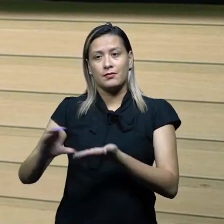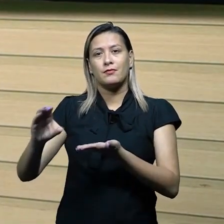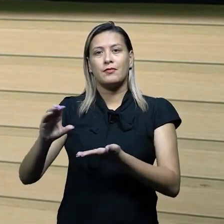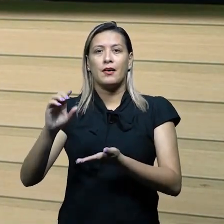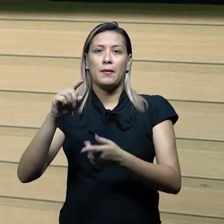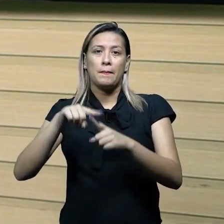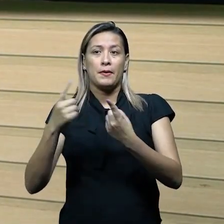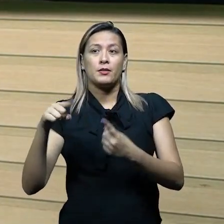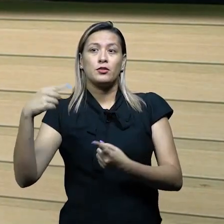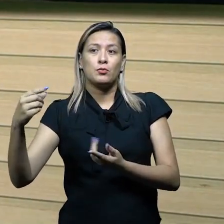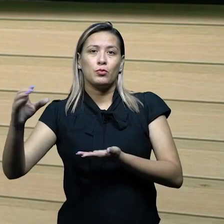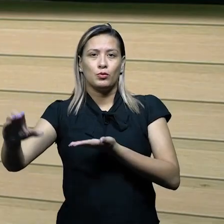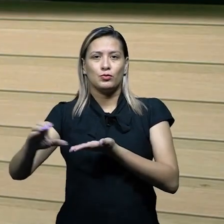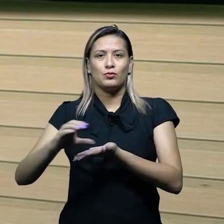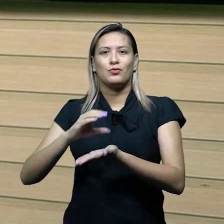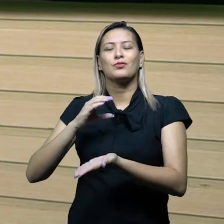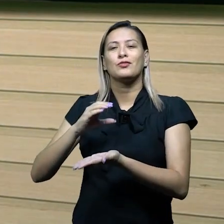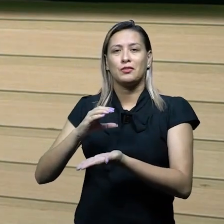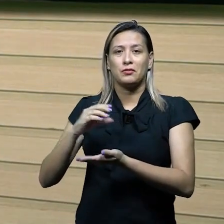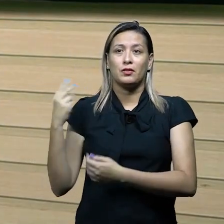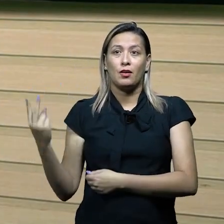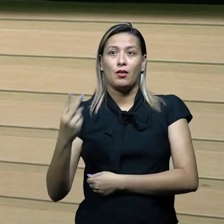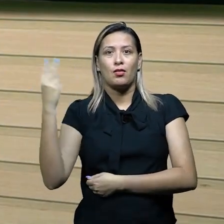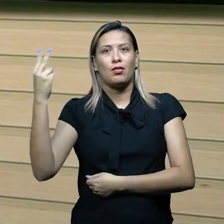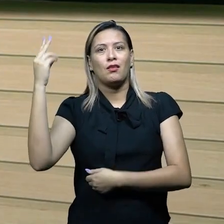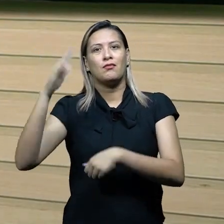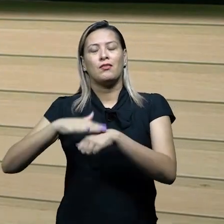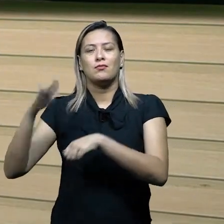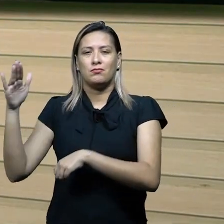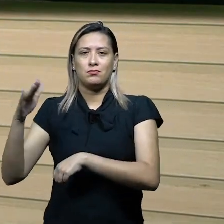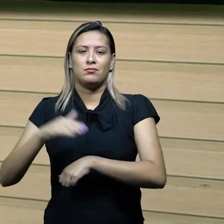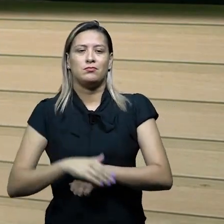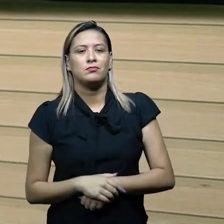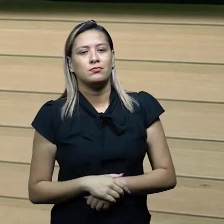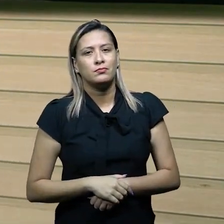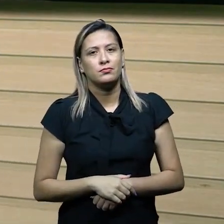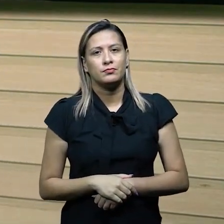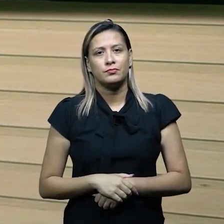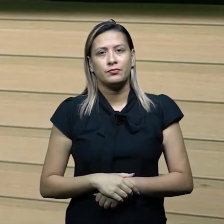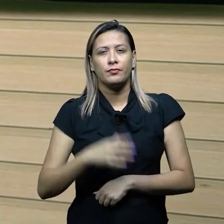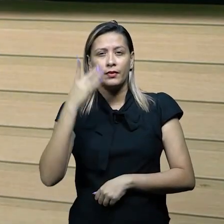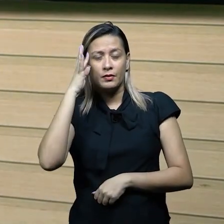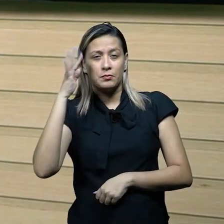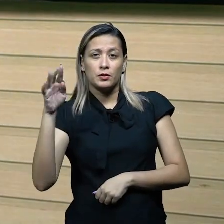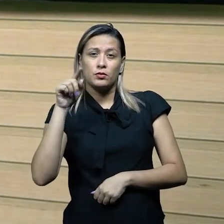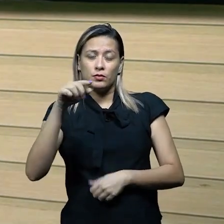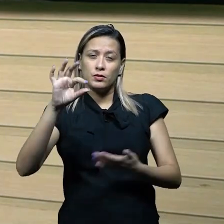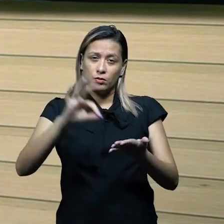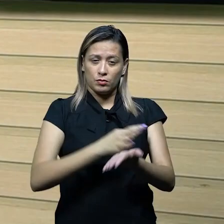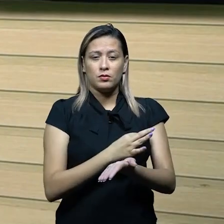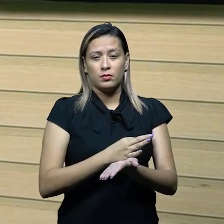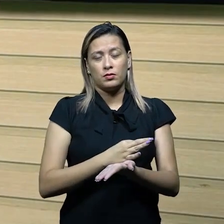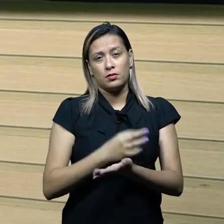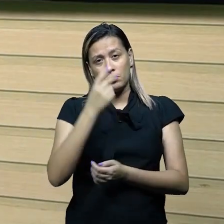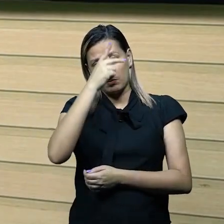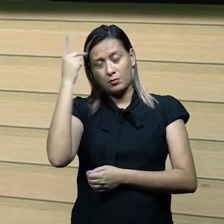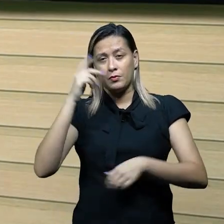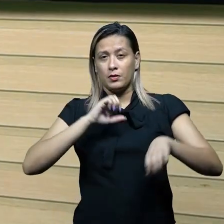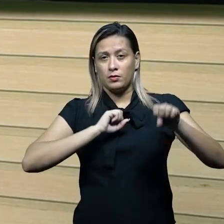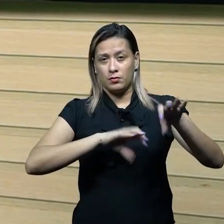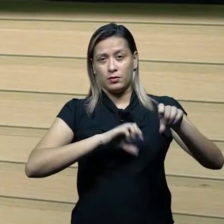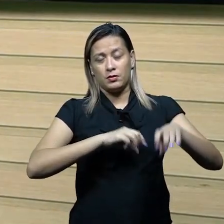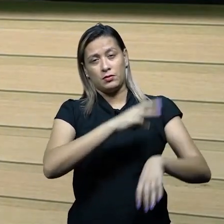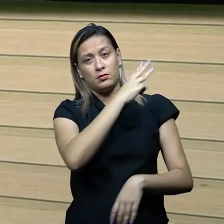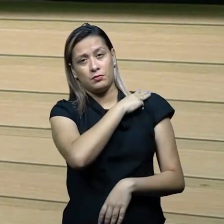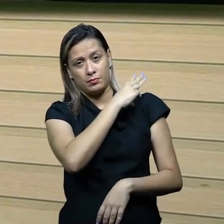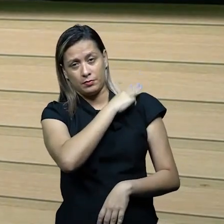vai voltar. E quando ele volta num valor muito maior. Imagine você contratando uma pessoa de nível médio, querendo